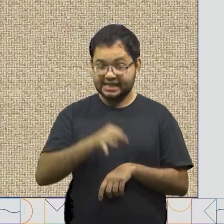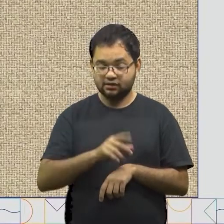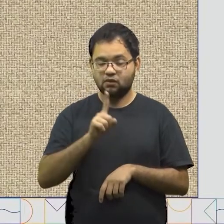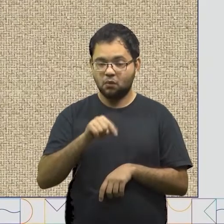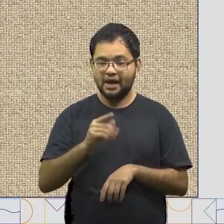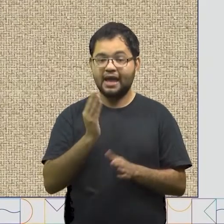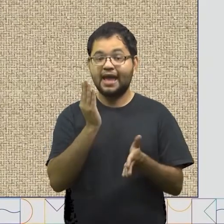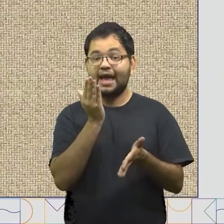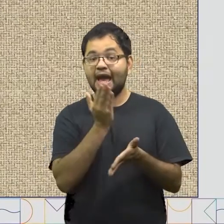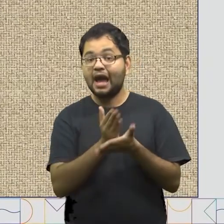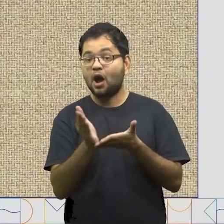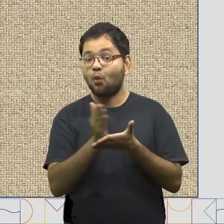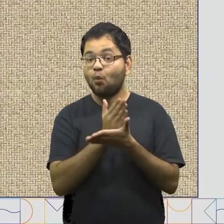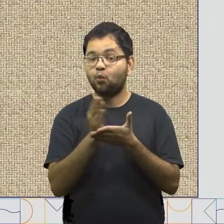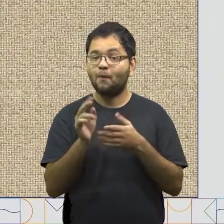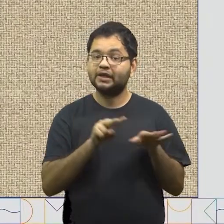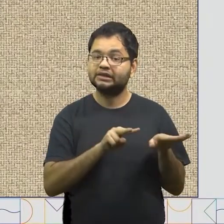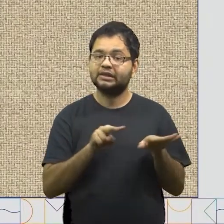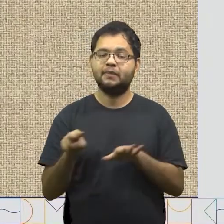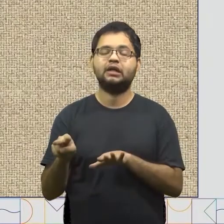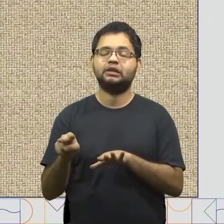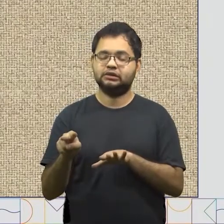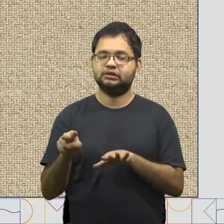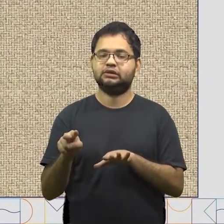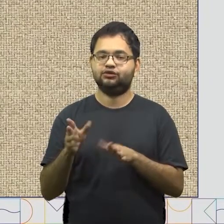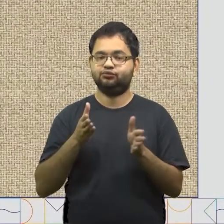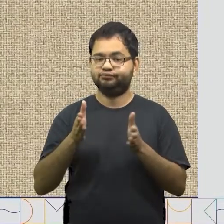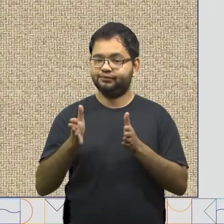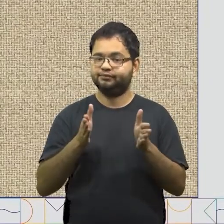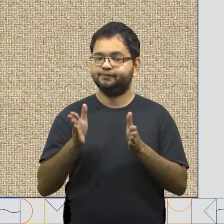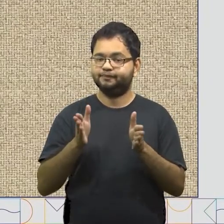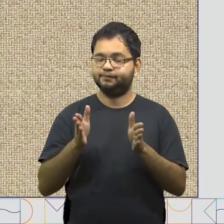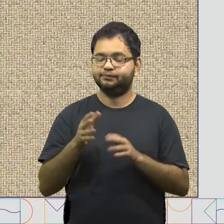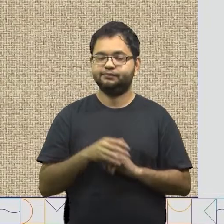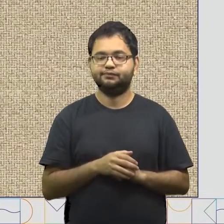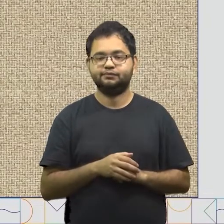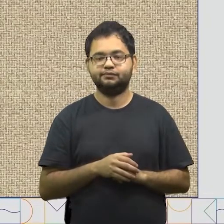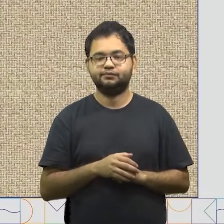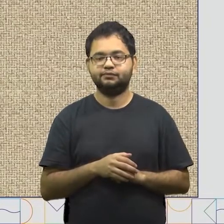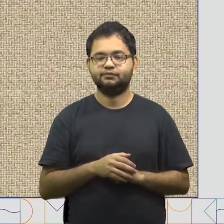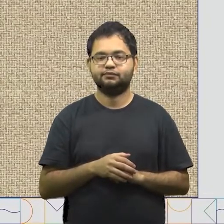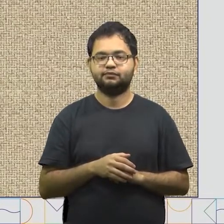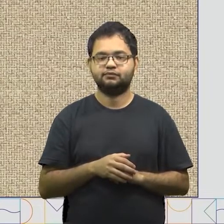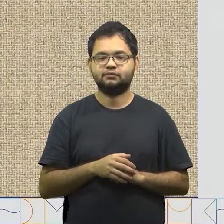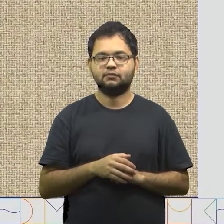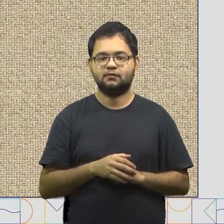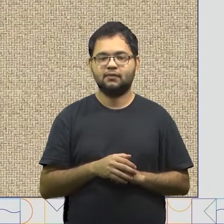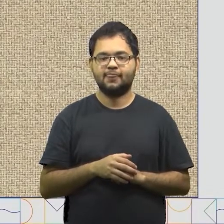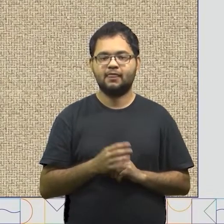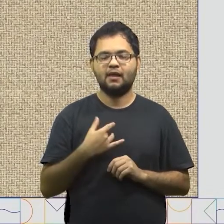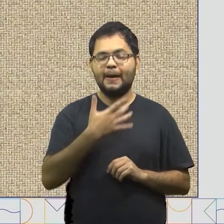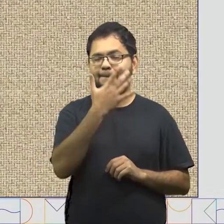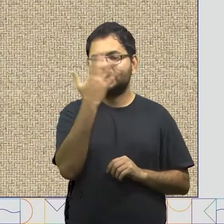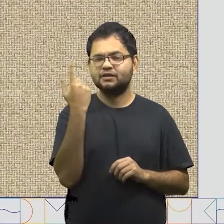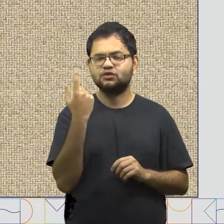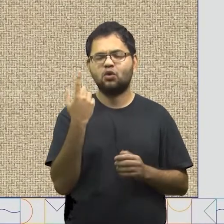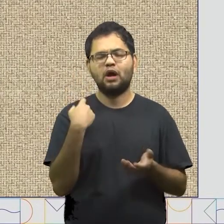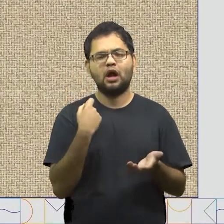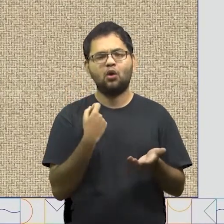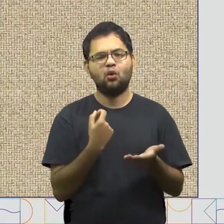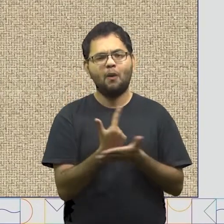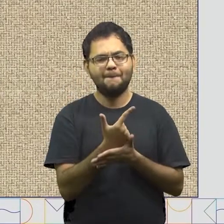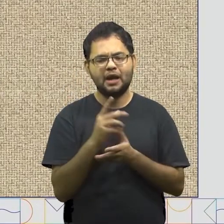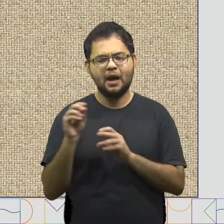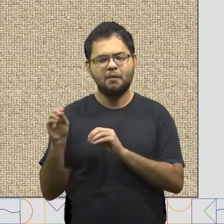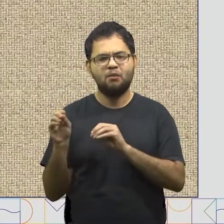elas duravam cerca de algumas semanas isso mesmo continuando o texto diz que Os compradores